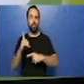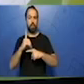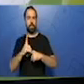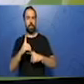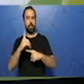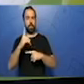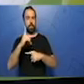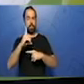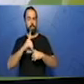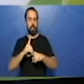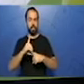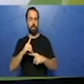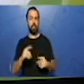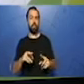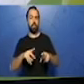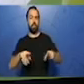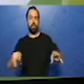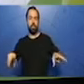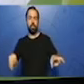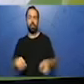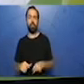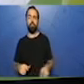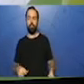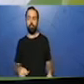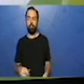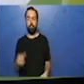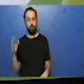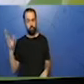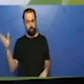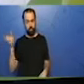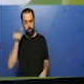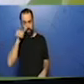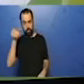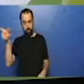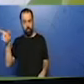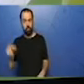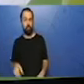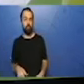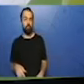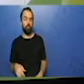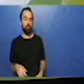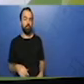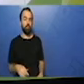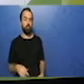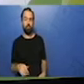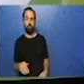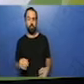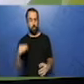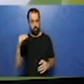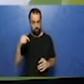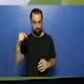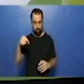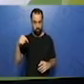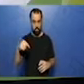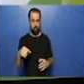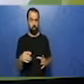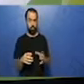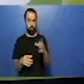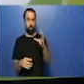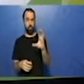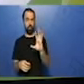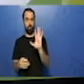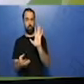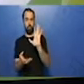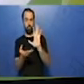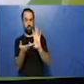né, já uma mistura decantada, para a gente perceber, a parte de baixo é o líquido mais denso e a